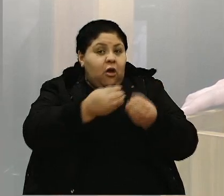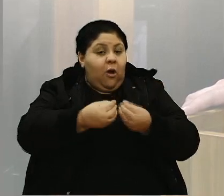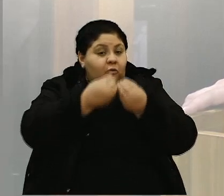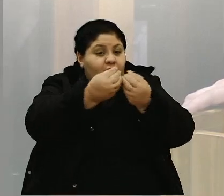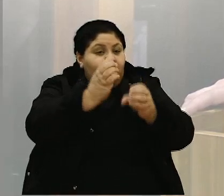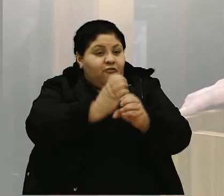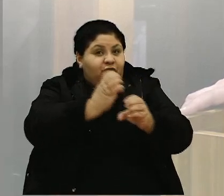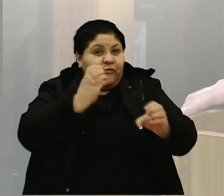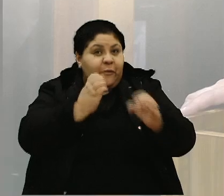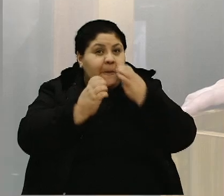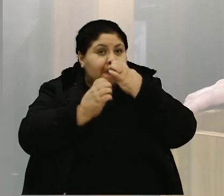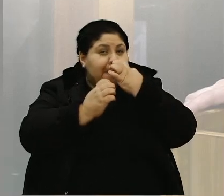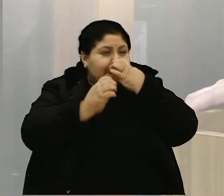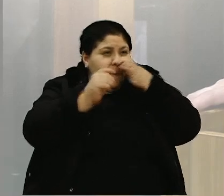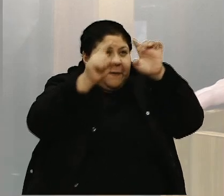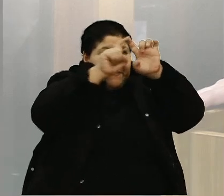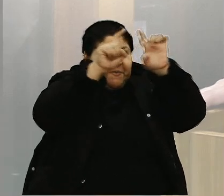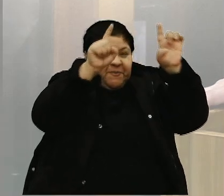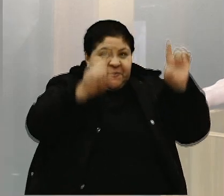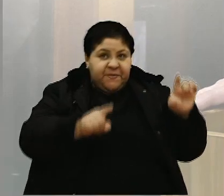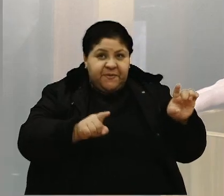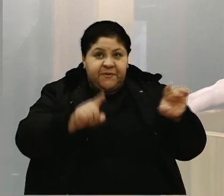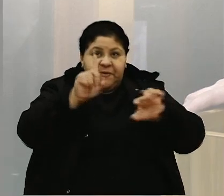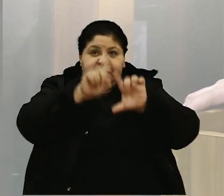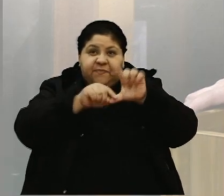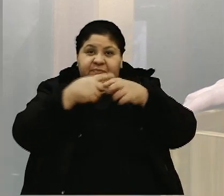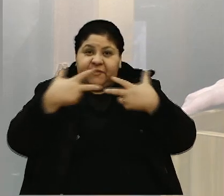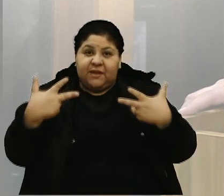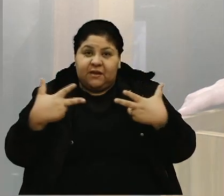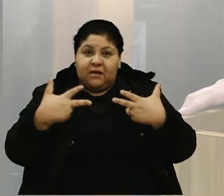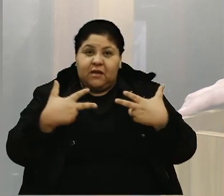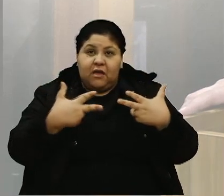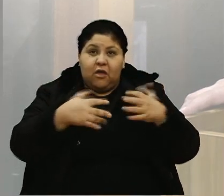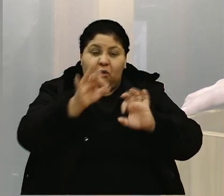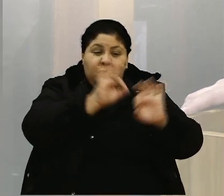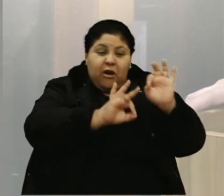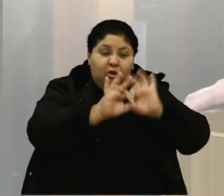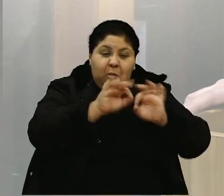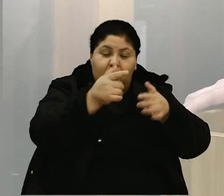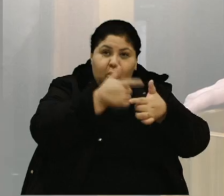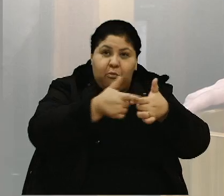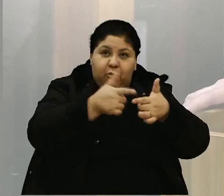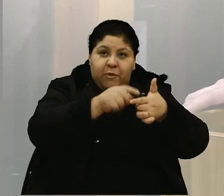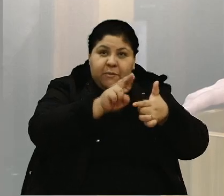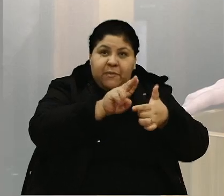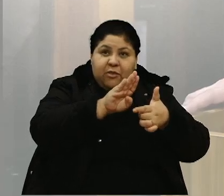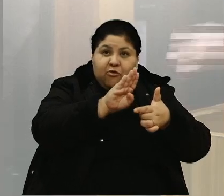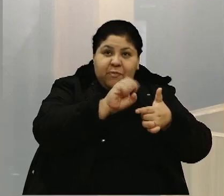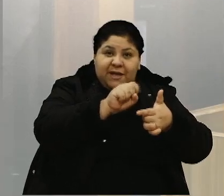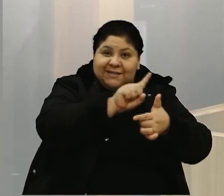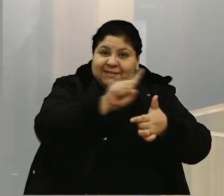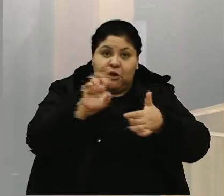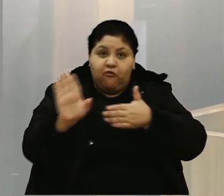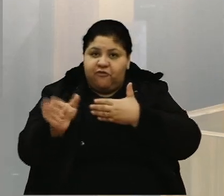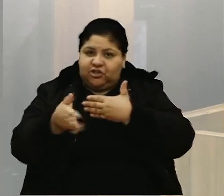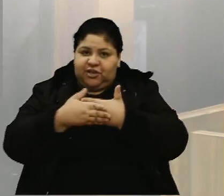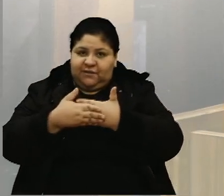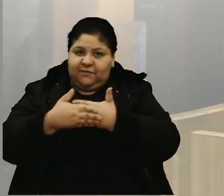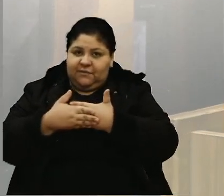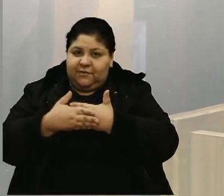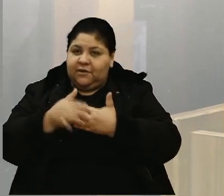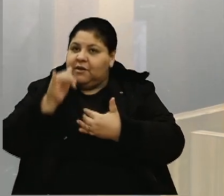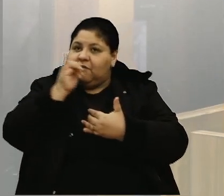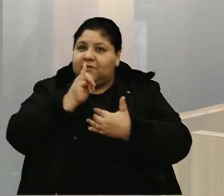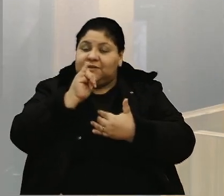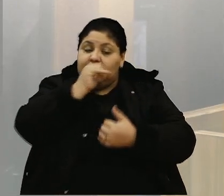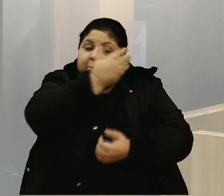mão de obra e material para arrumar o problema da UBS e não fechar a UBS. Então, que é um exemplo